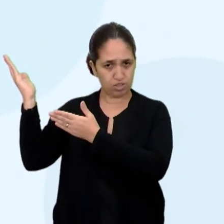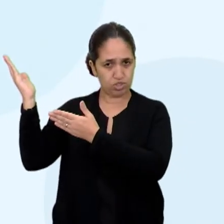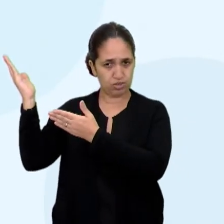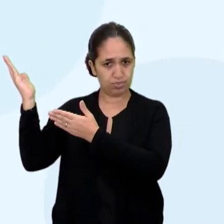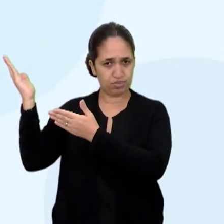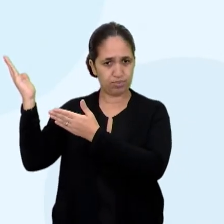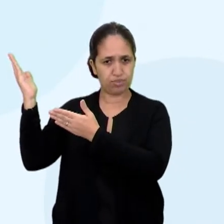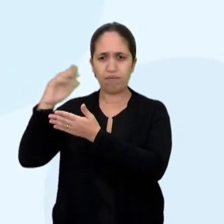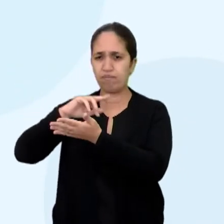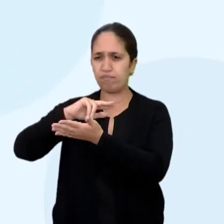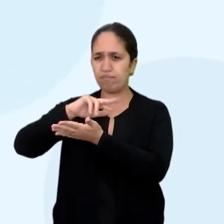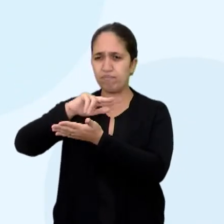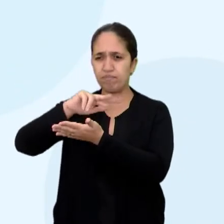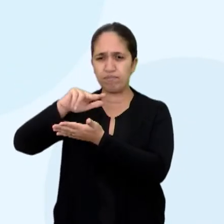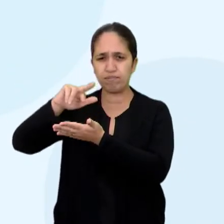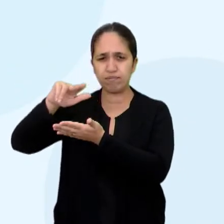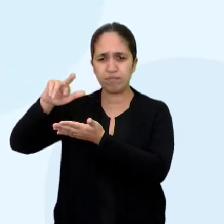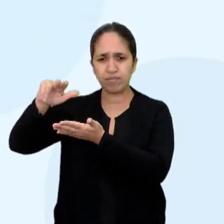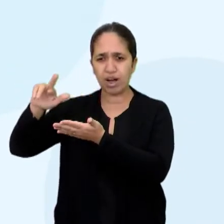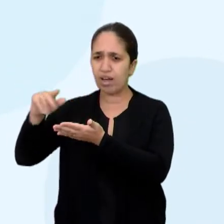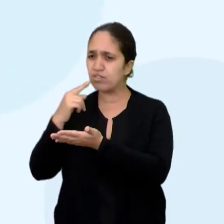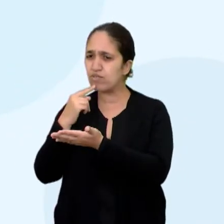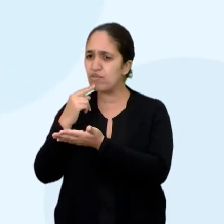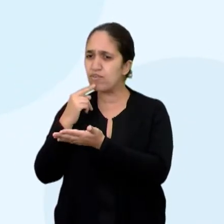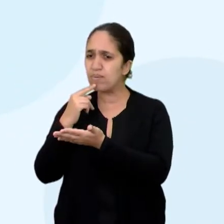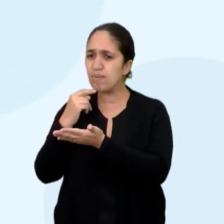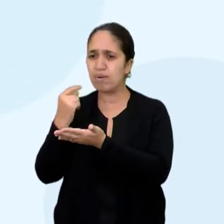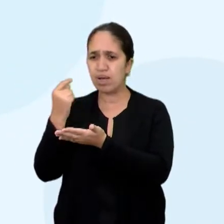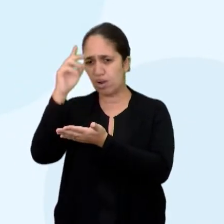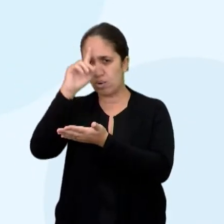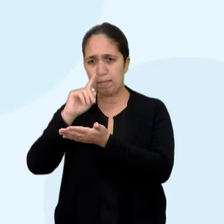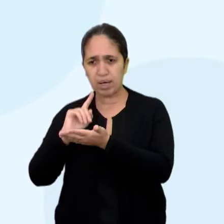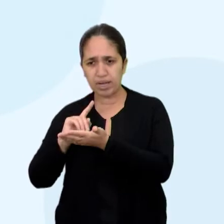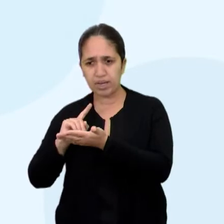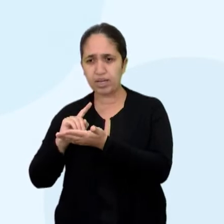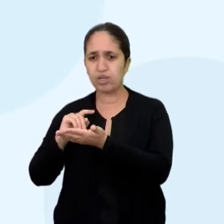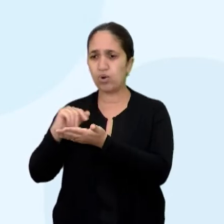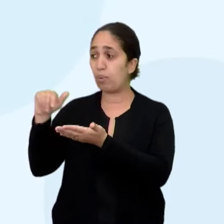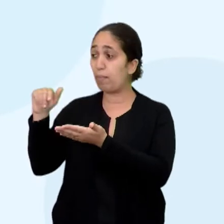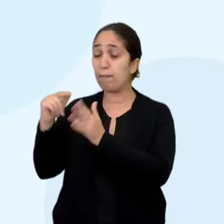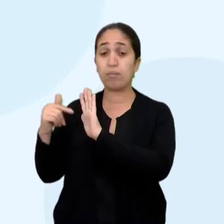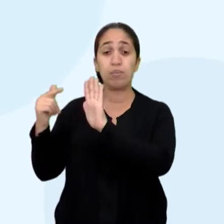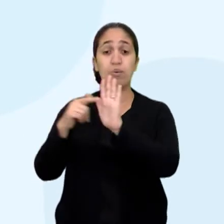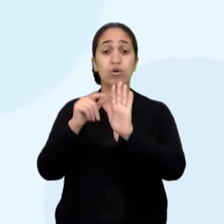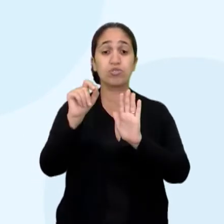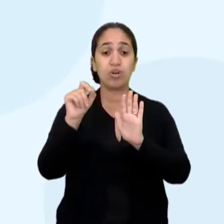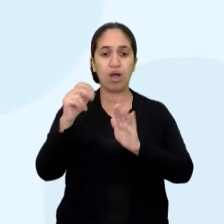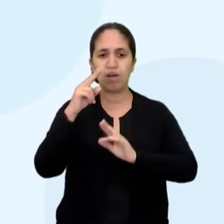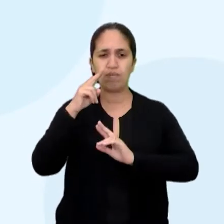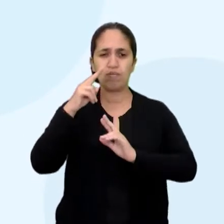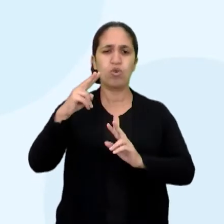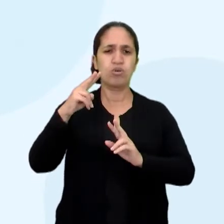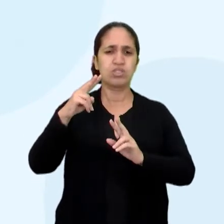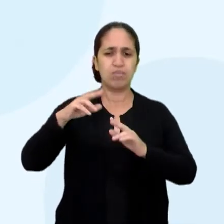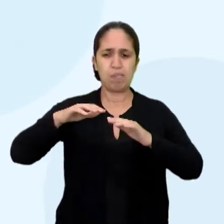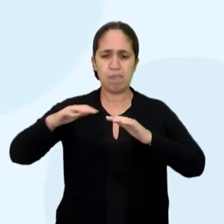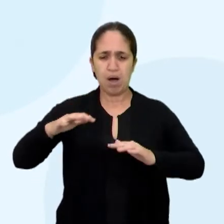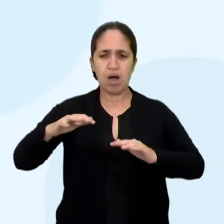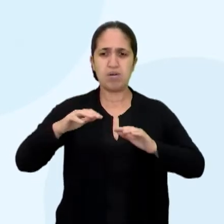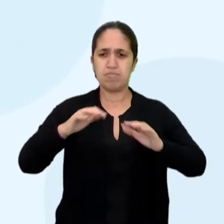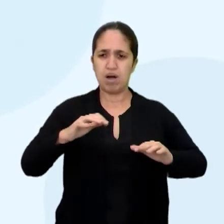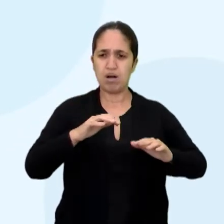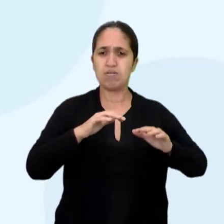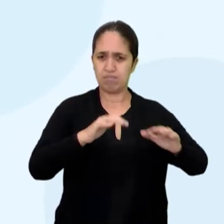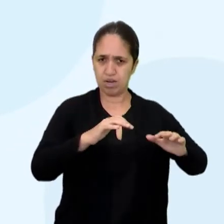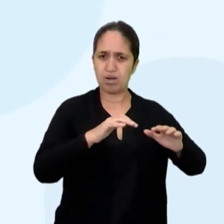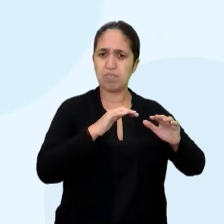e vários círculos, né, em vermelho e amarelo, que mostra aí a intensidade dos tremores que acontece no Japão, tanto